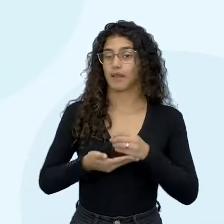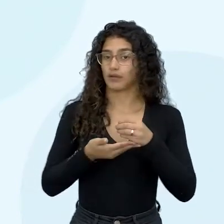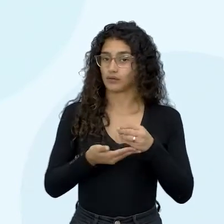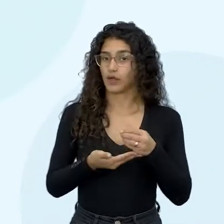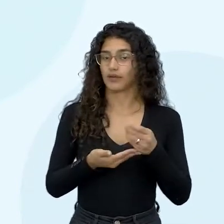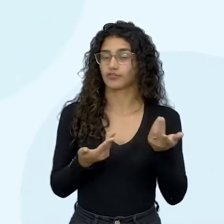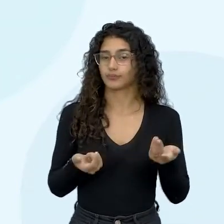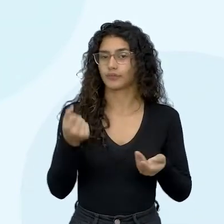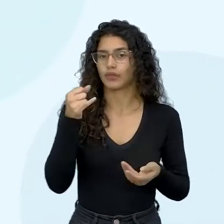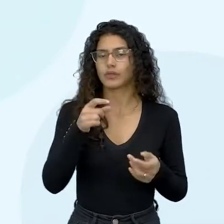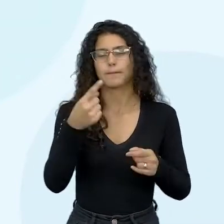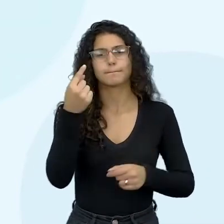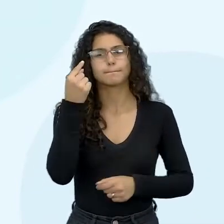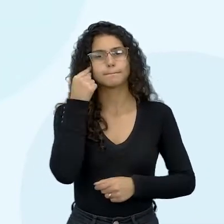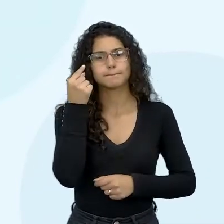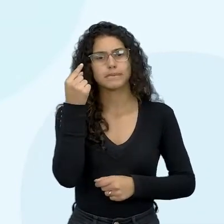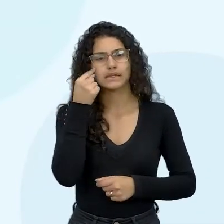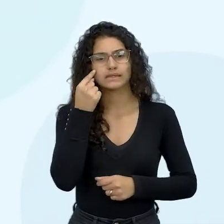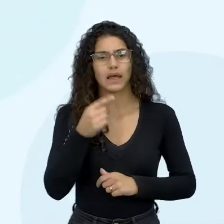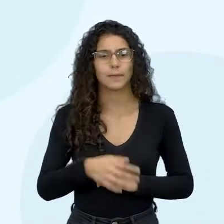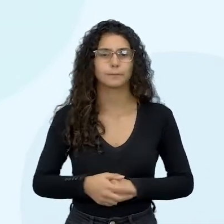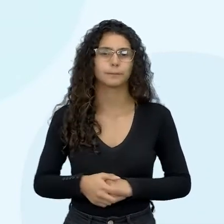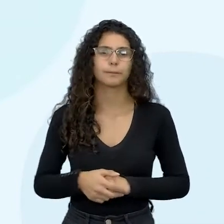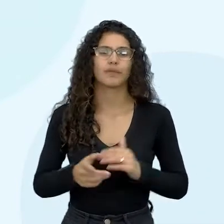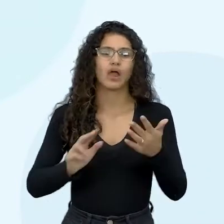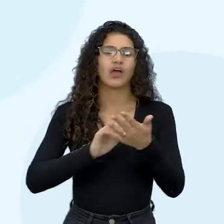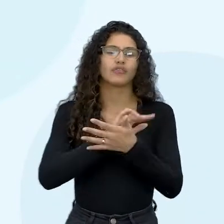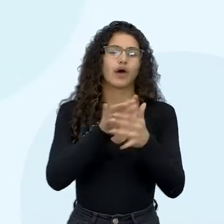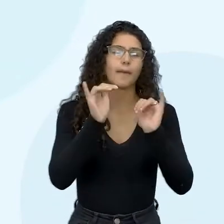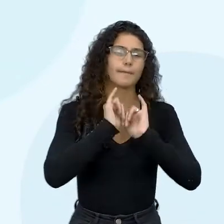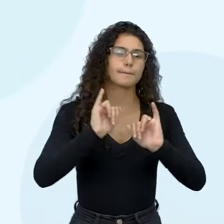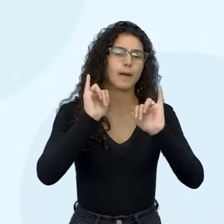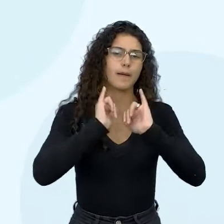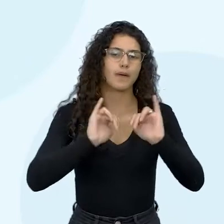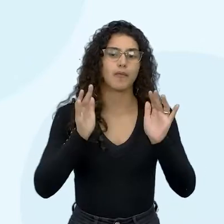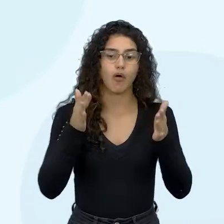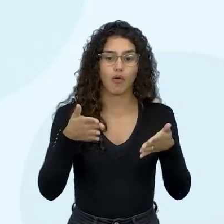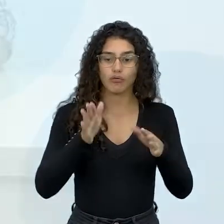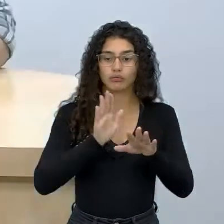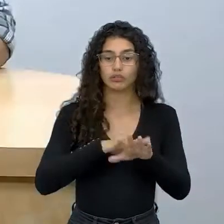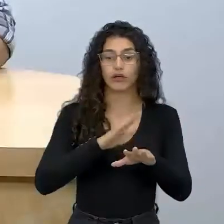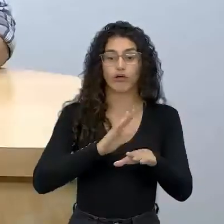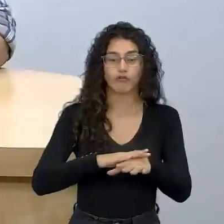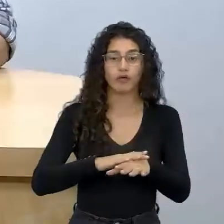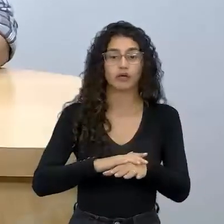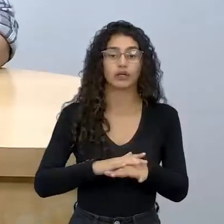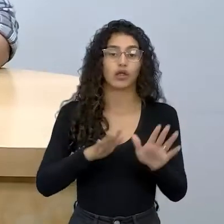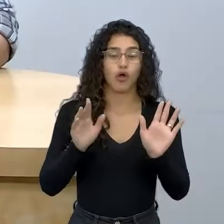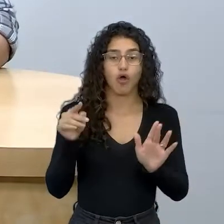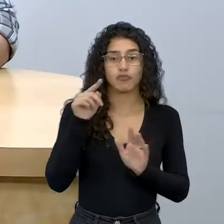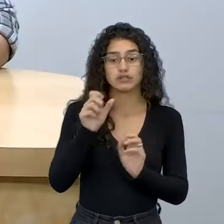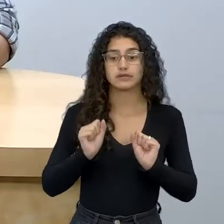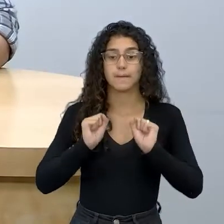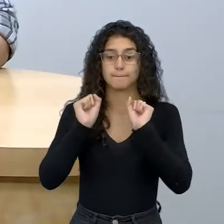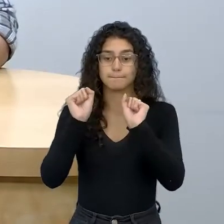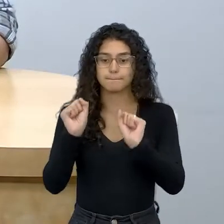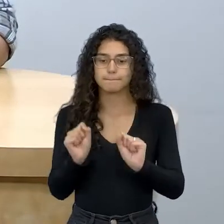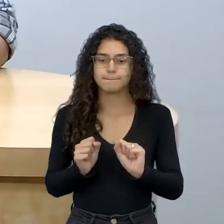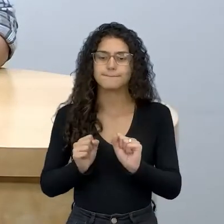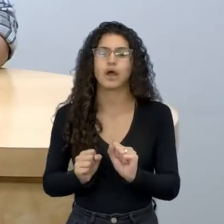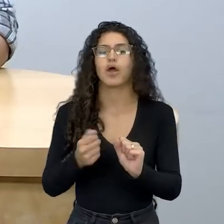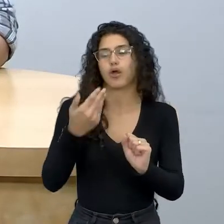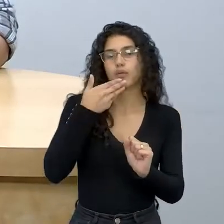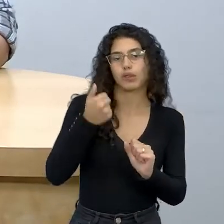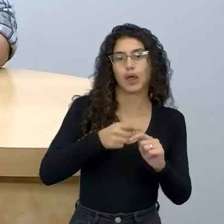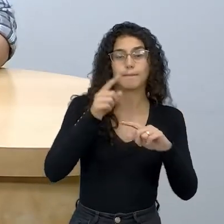sustentabilidade? Se vocês pararem para reparar, muitas propagandas hoje estão falando que, olha, vocês podem